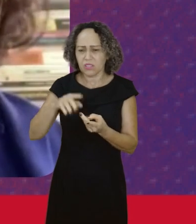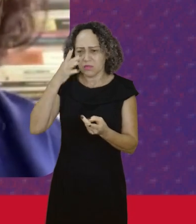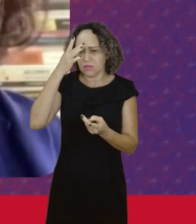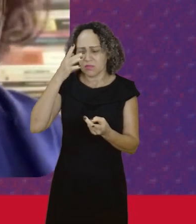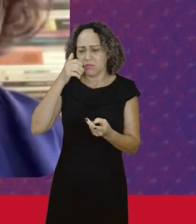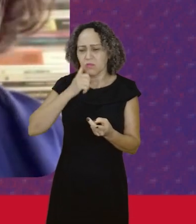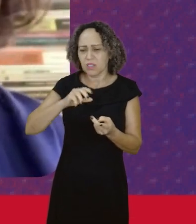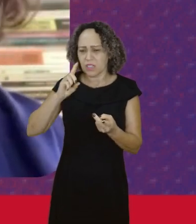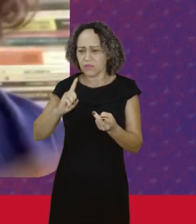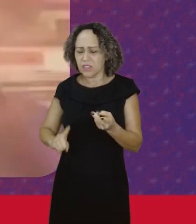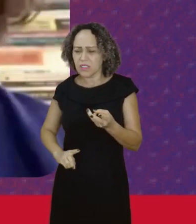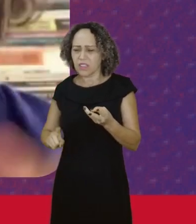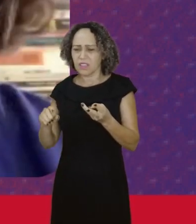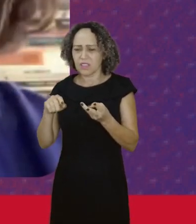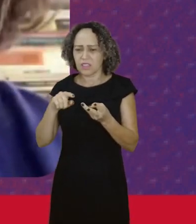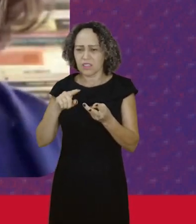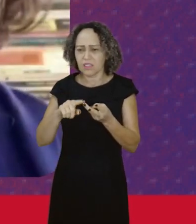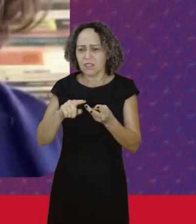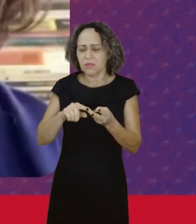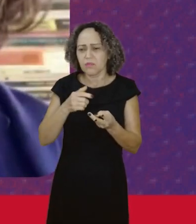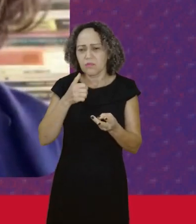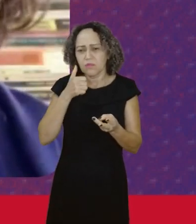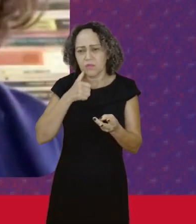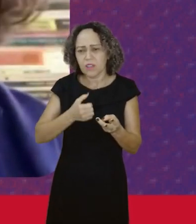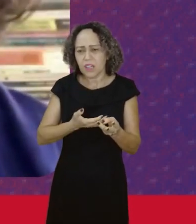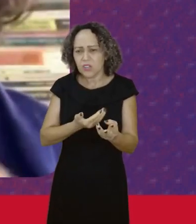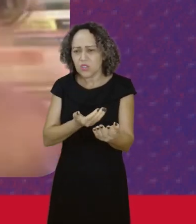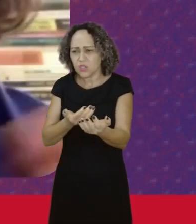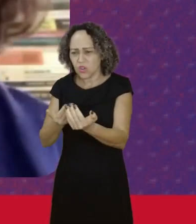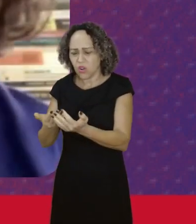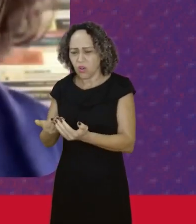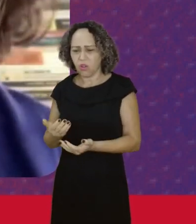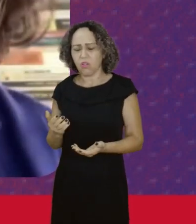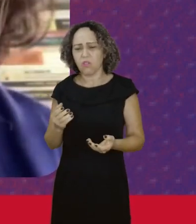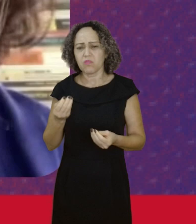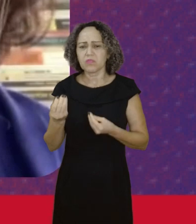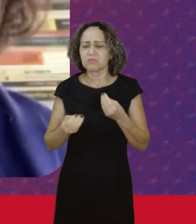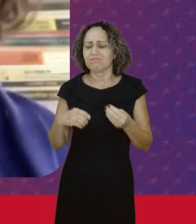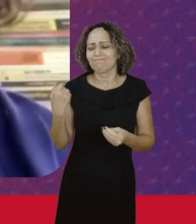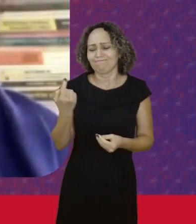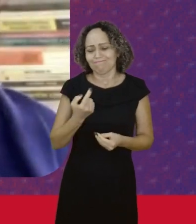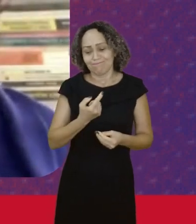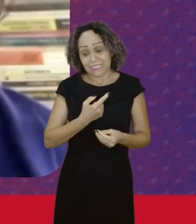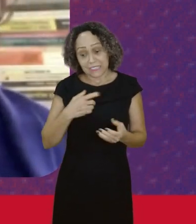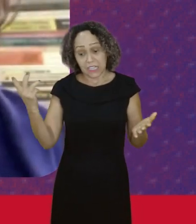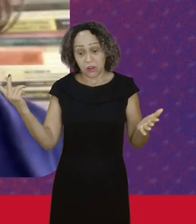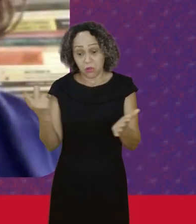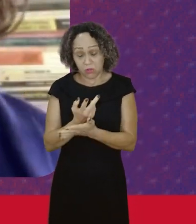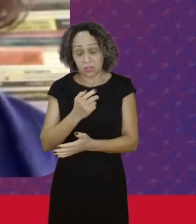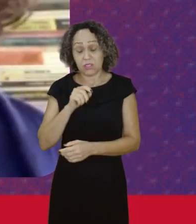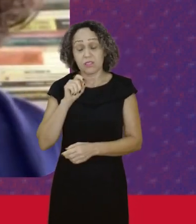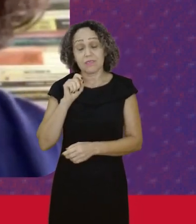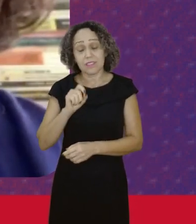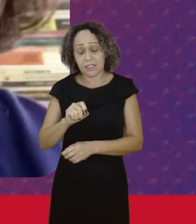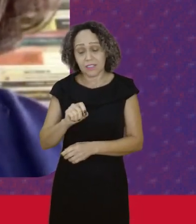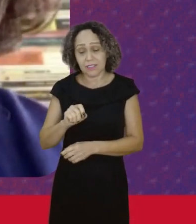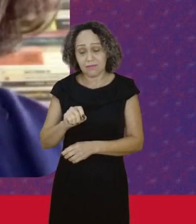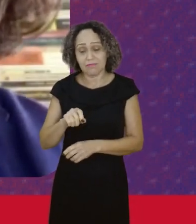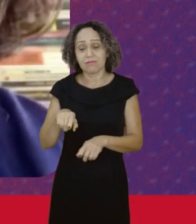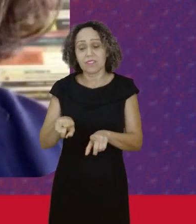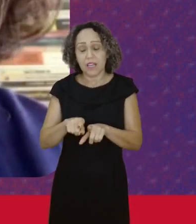deficiência, em relação às jovens, em função de tudo que nós temos assistido, e às crianças, em relação à